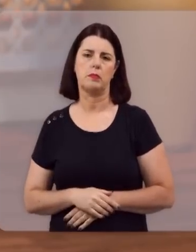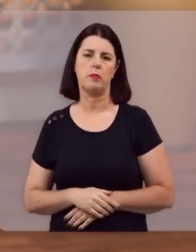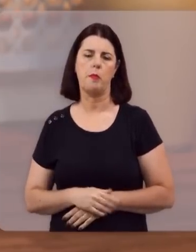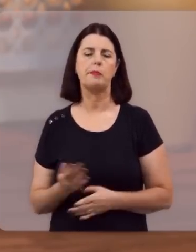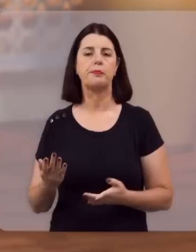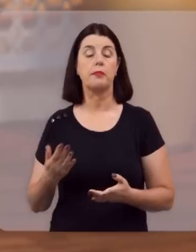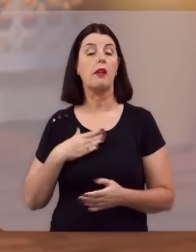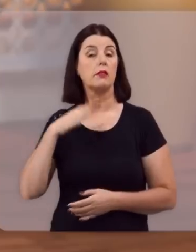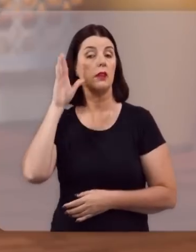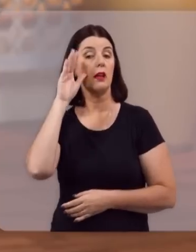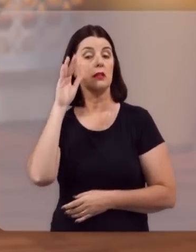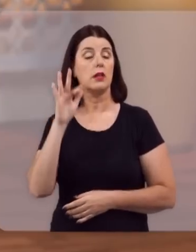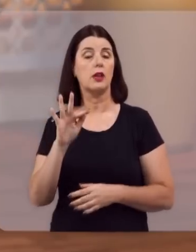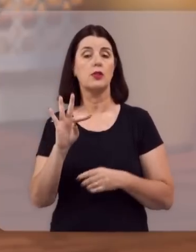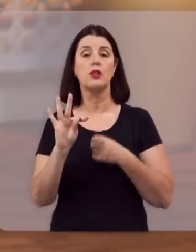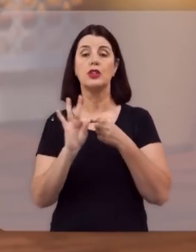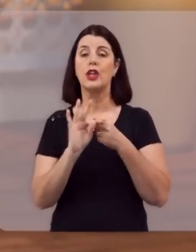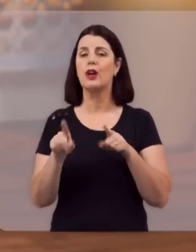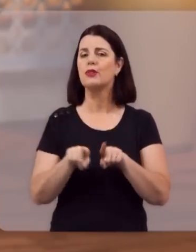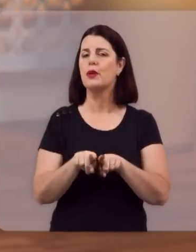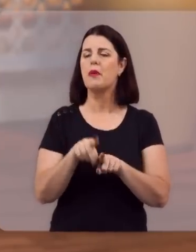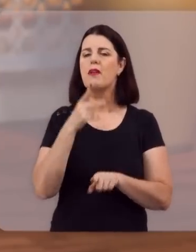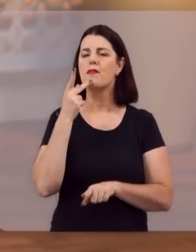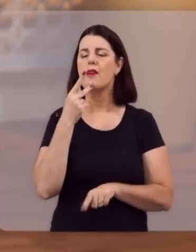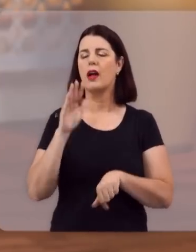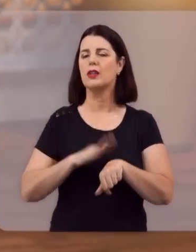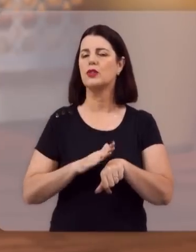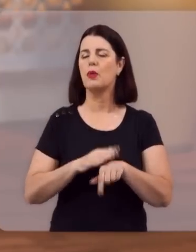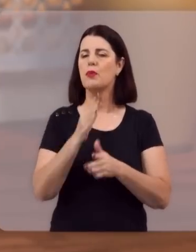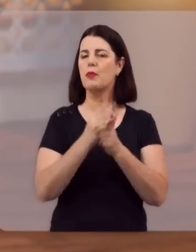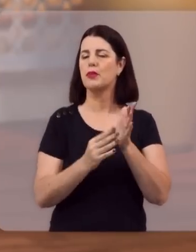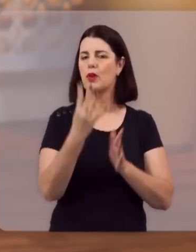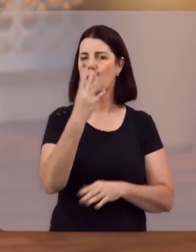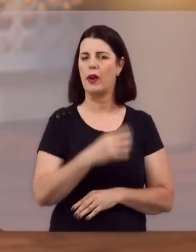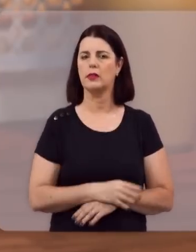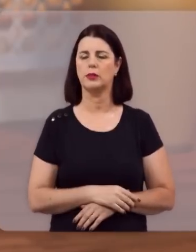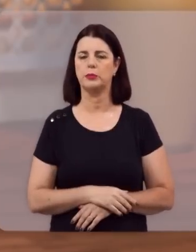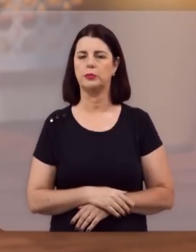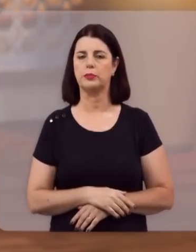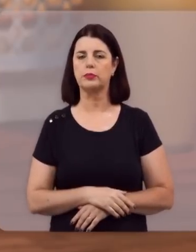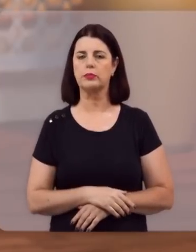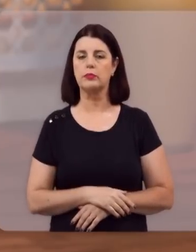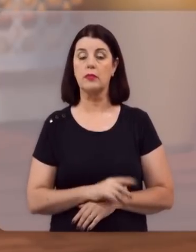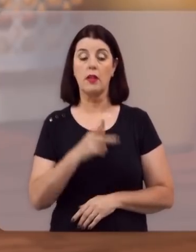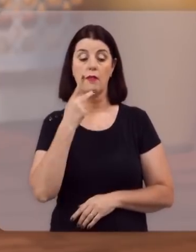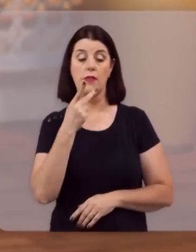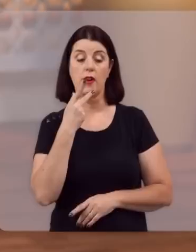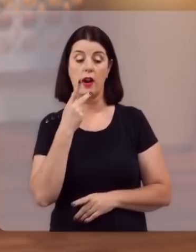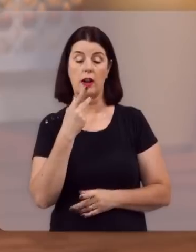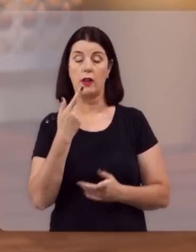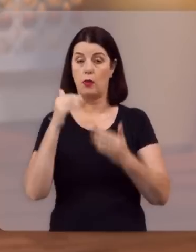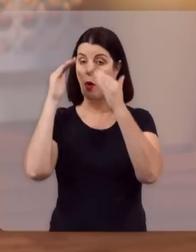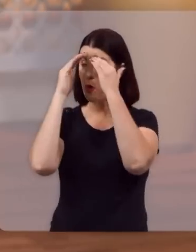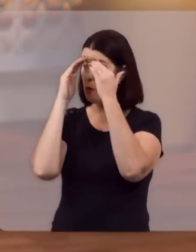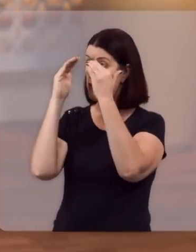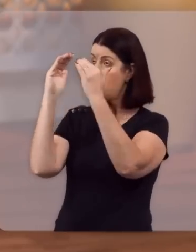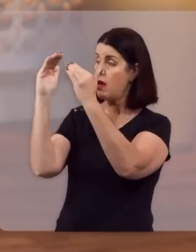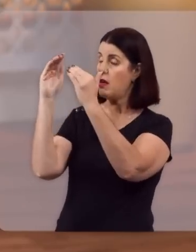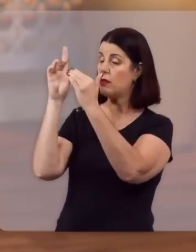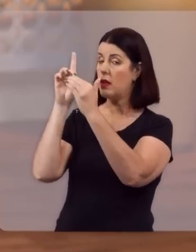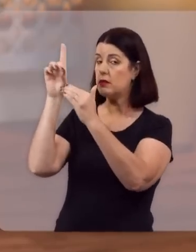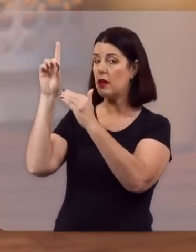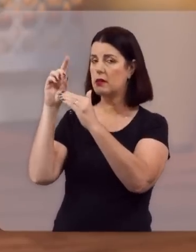Deus. E é interessante que Tiago repete essa mesma mensagem no capítulo 4. Ele nos diz: submetam a Deus